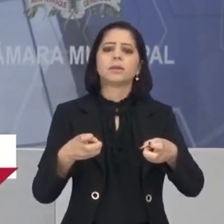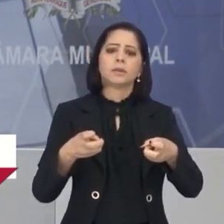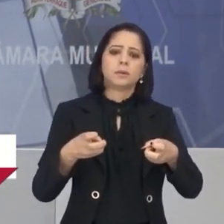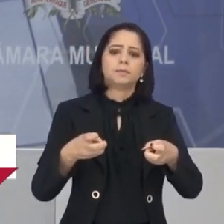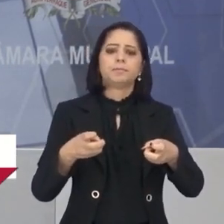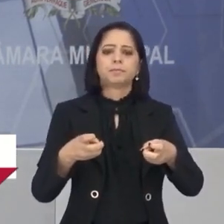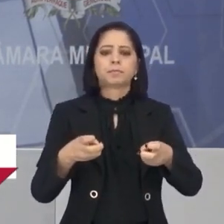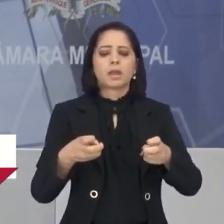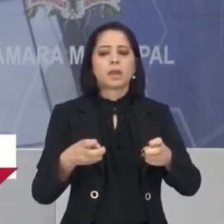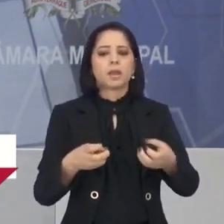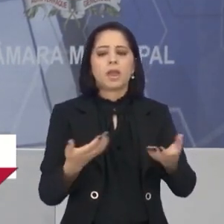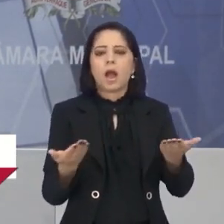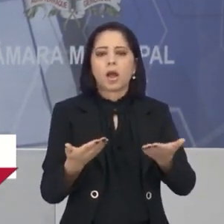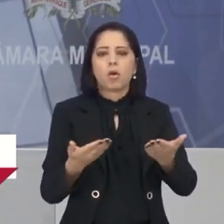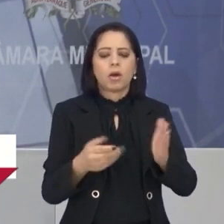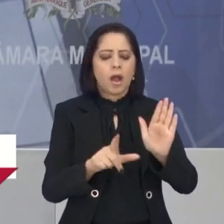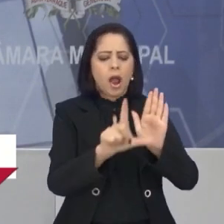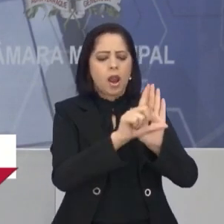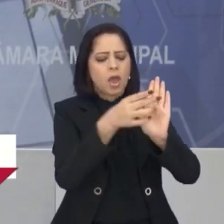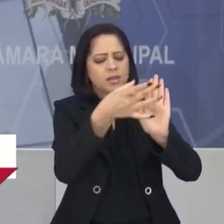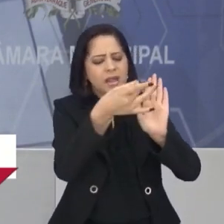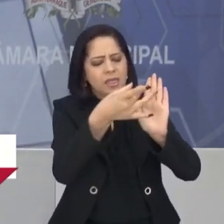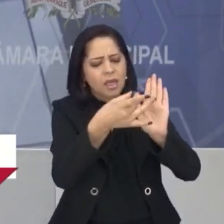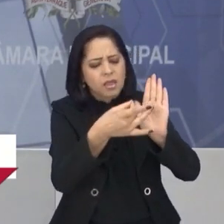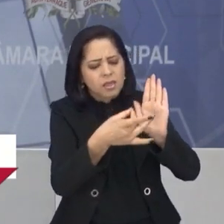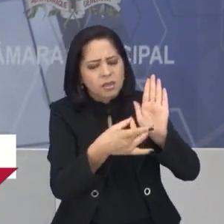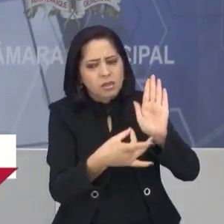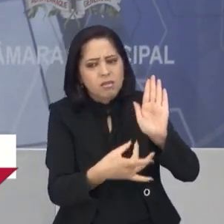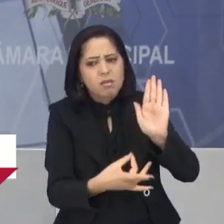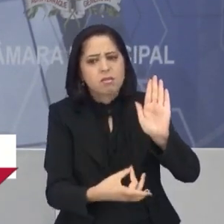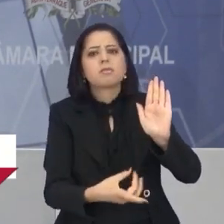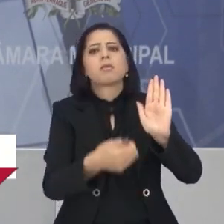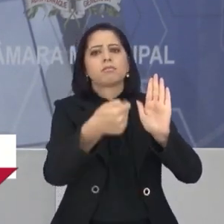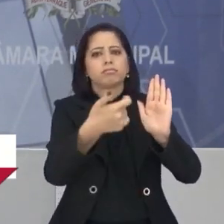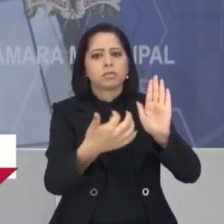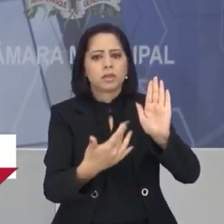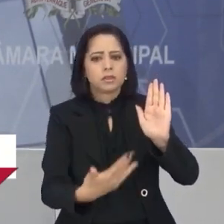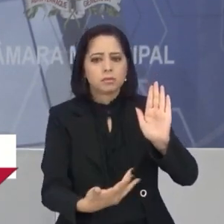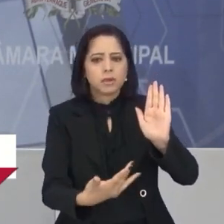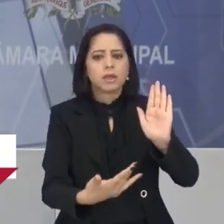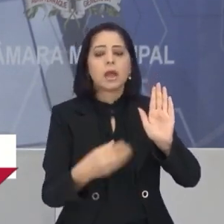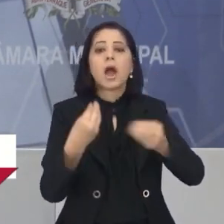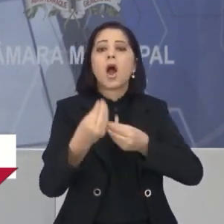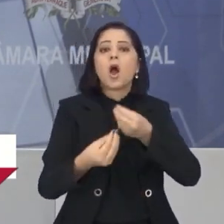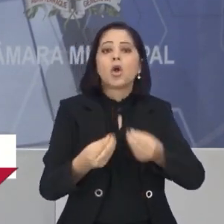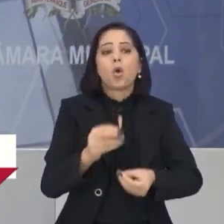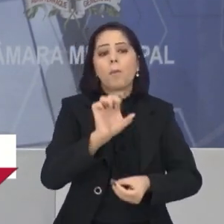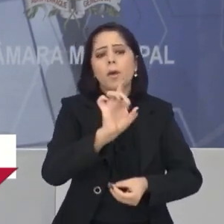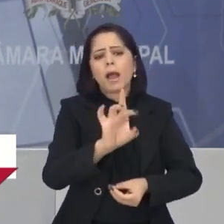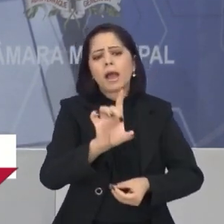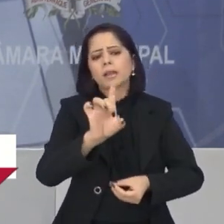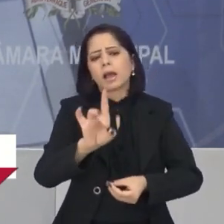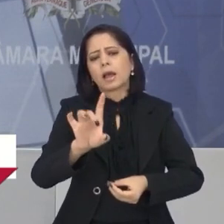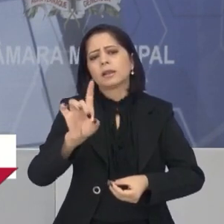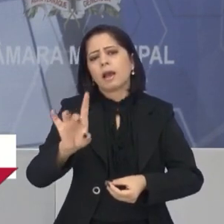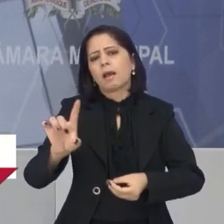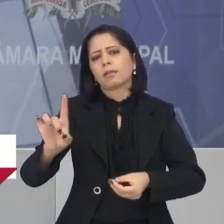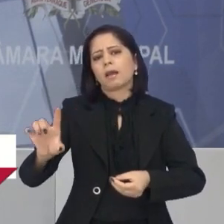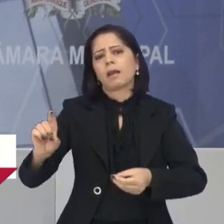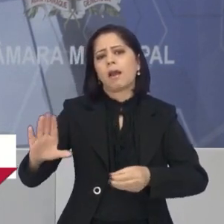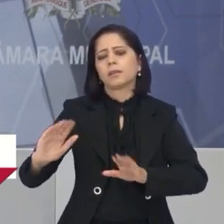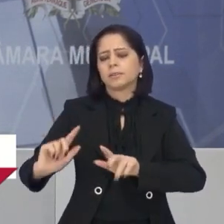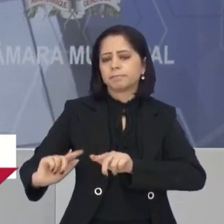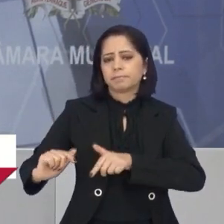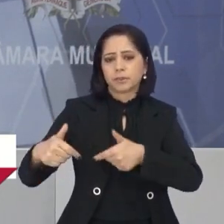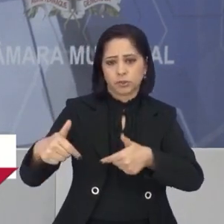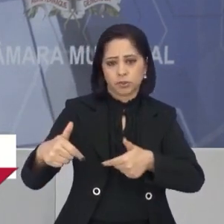esmiuçar e detalhar bem como vai ser cada cada procedimento cada processo auxiliar e e